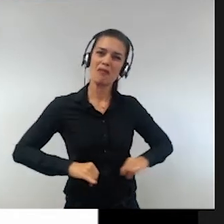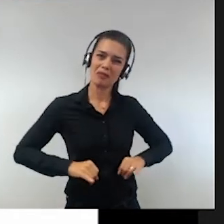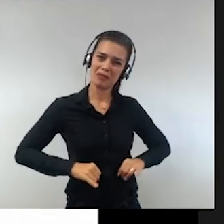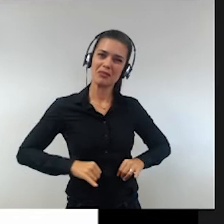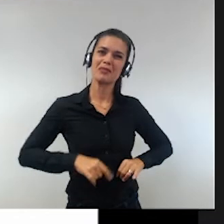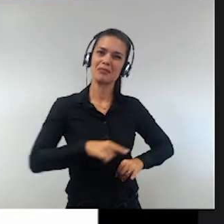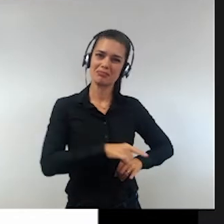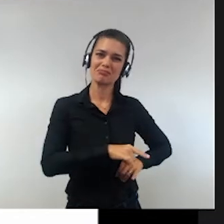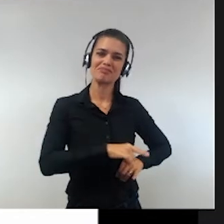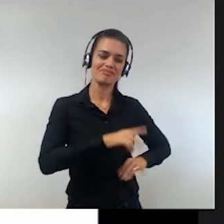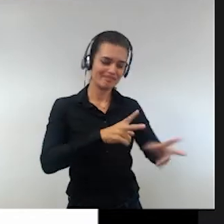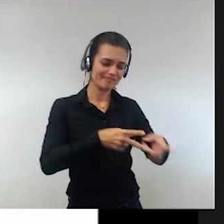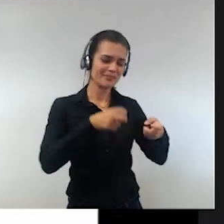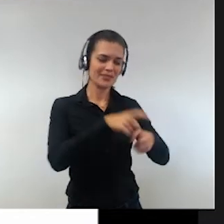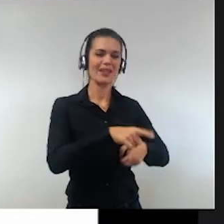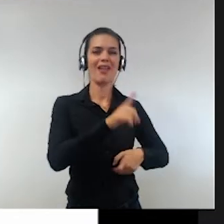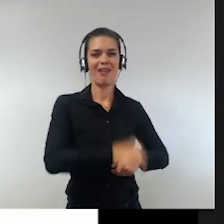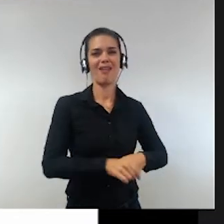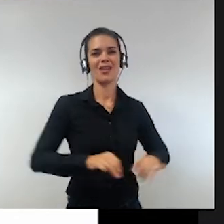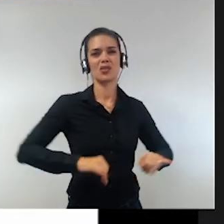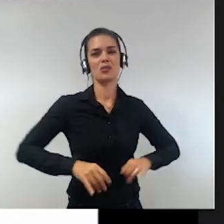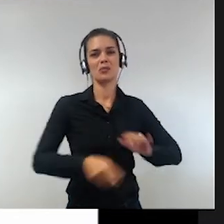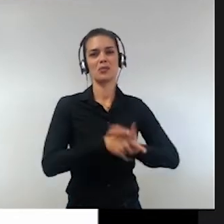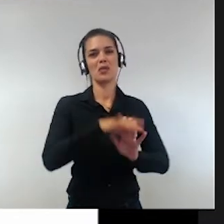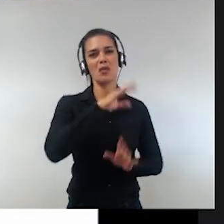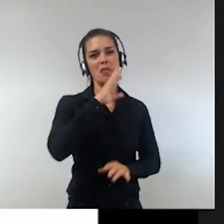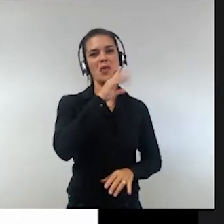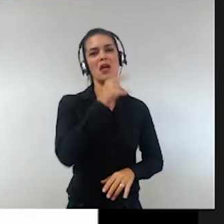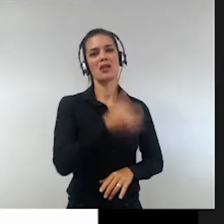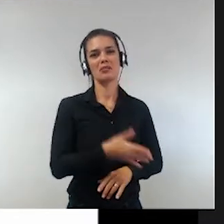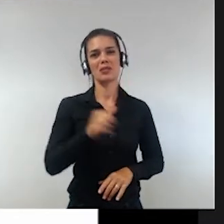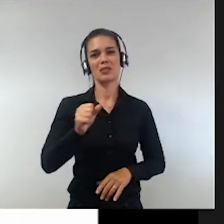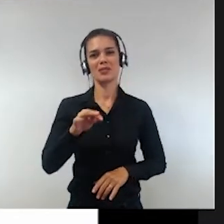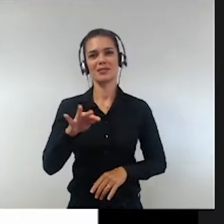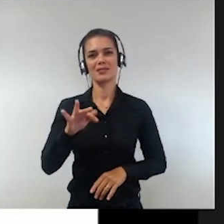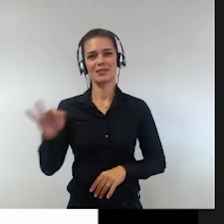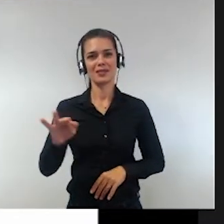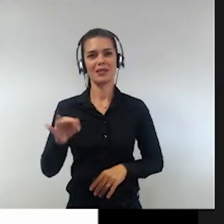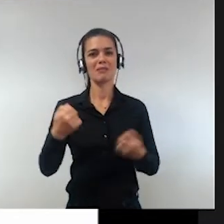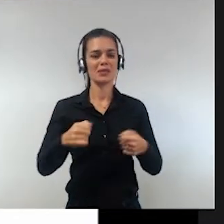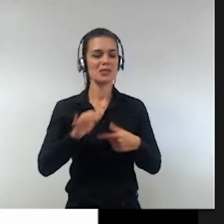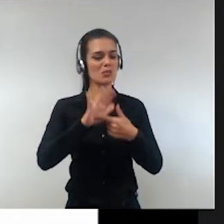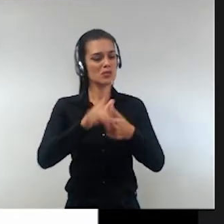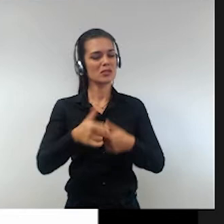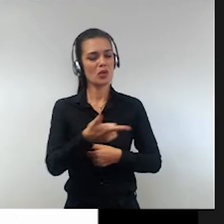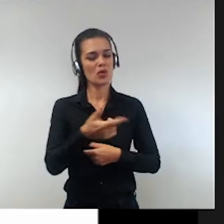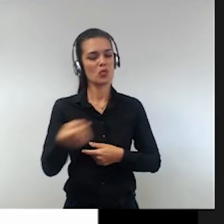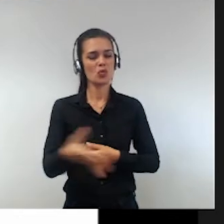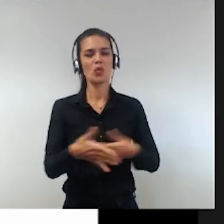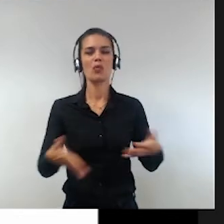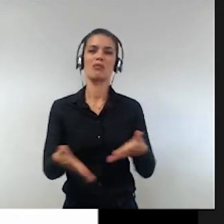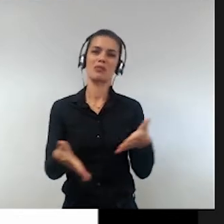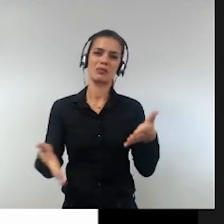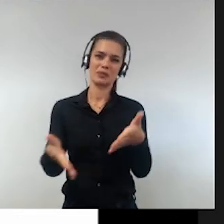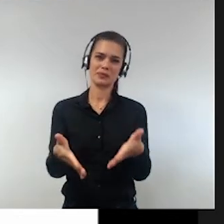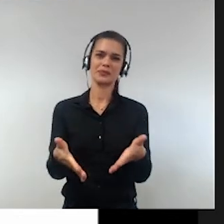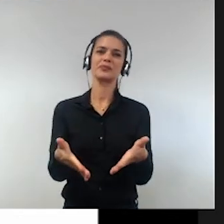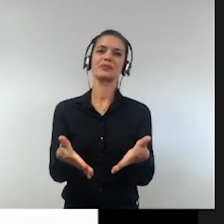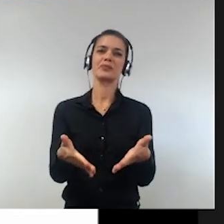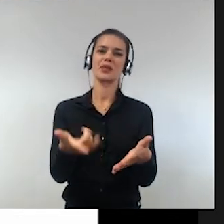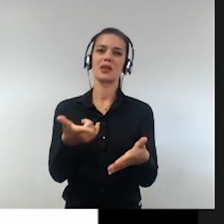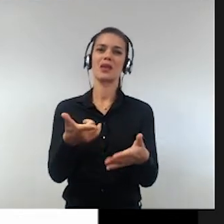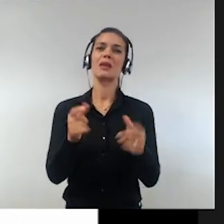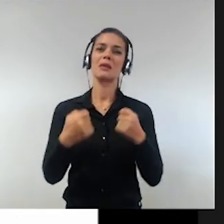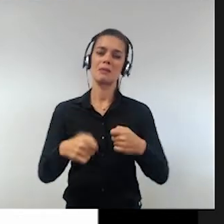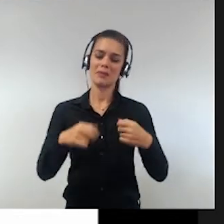mais do que a OAB dizendo. É, na verdade, o Supremo Tribunal Federal apontando para um novo caminho de, pelo menos,